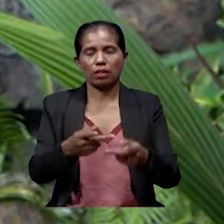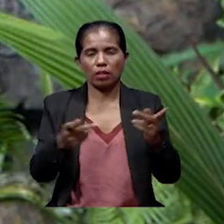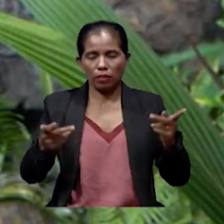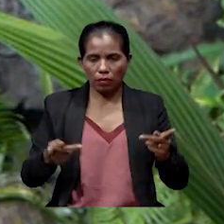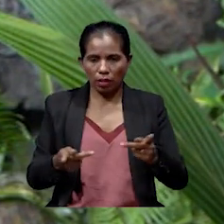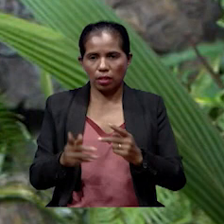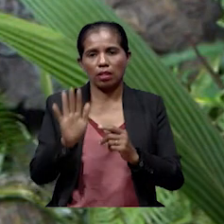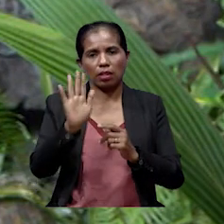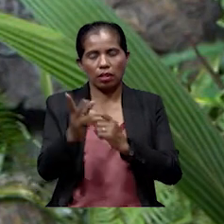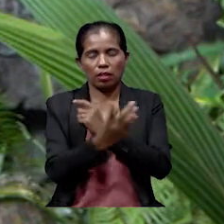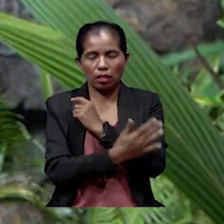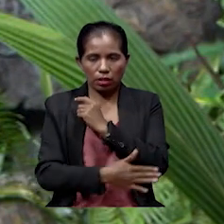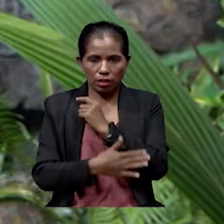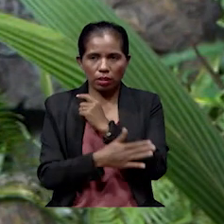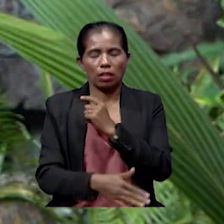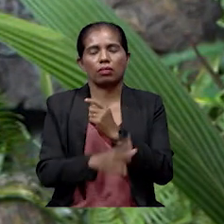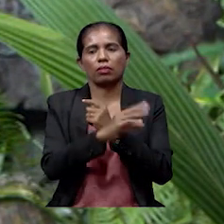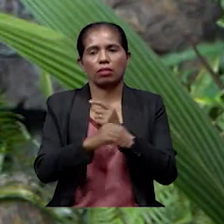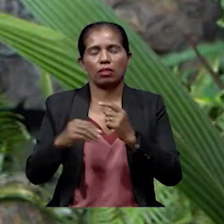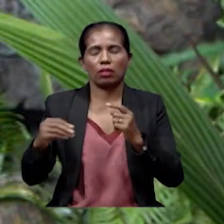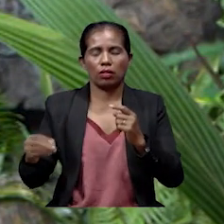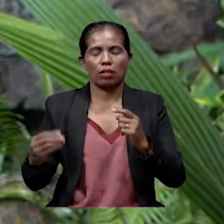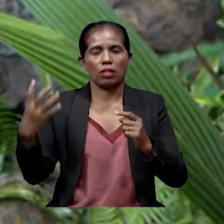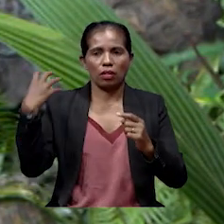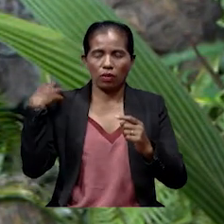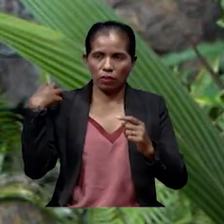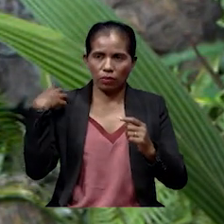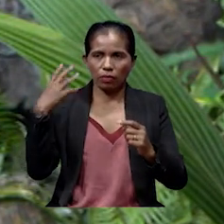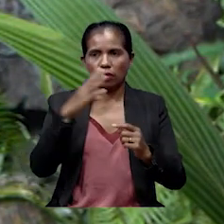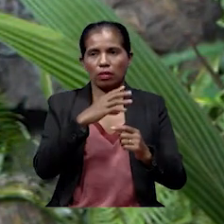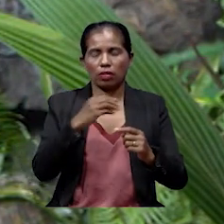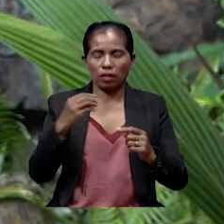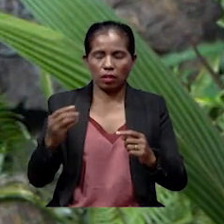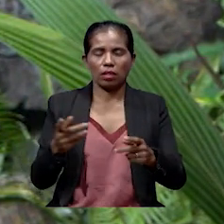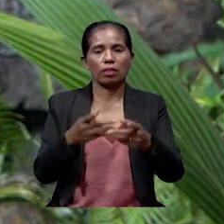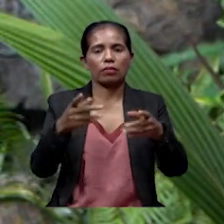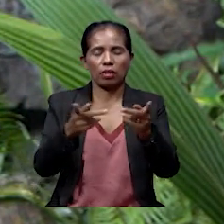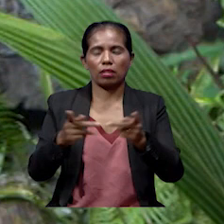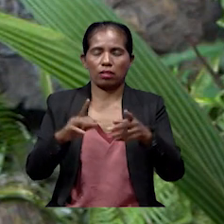rai, nia office ou ia campo.